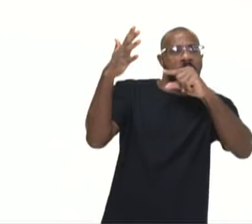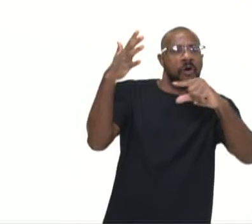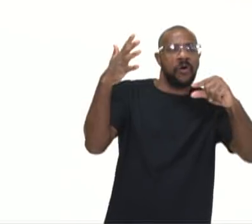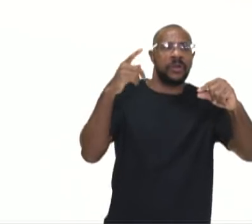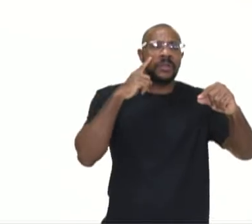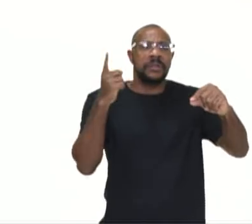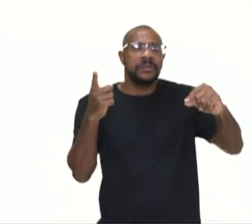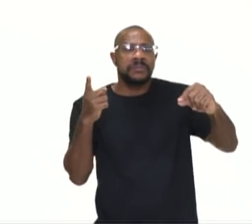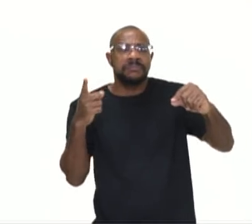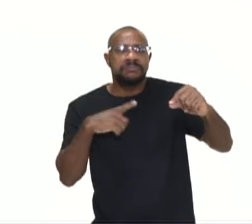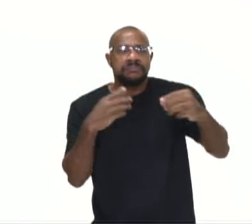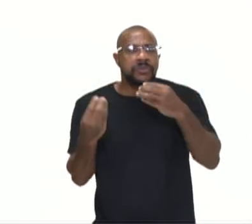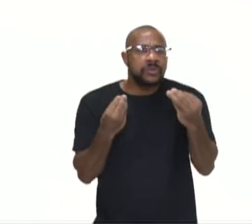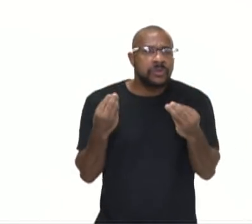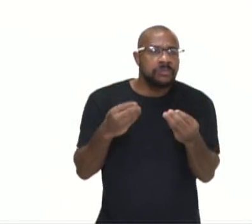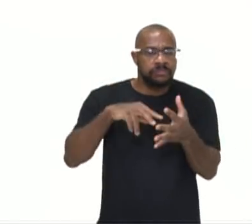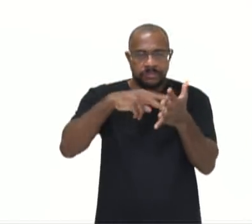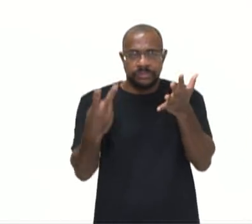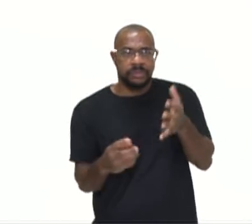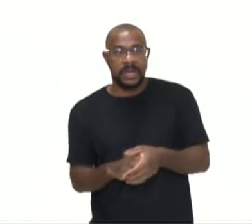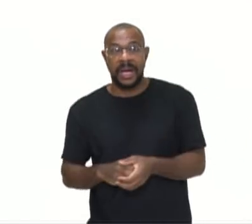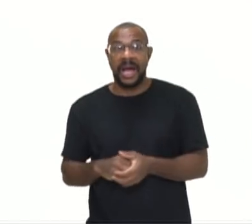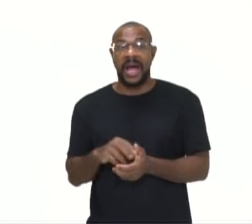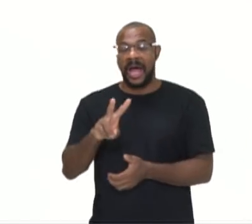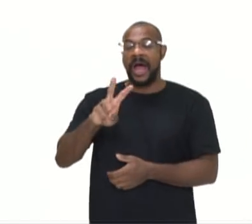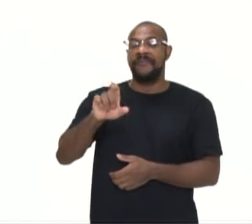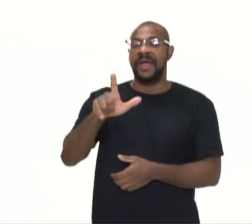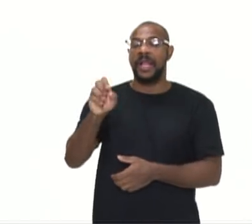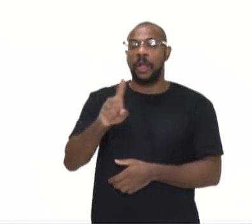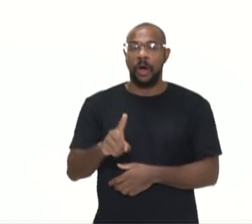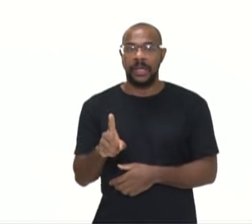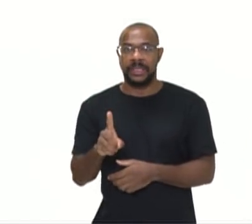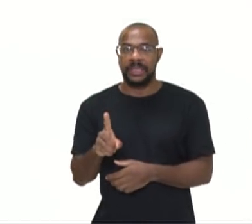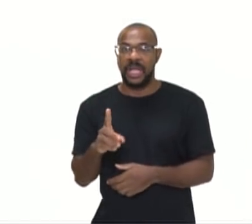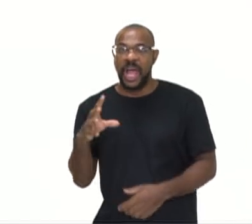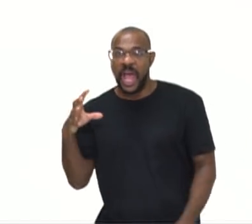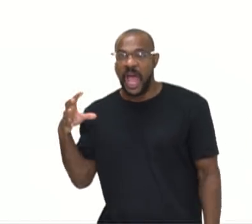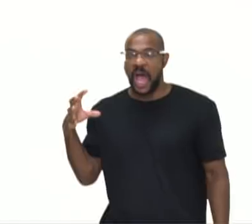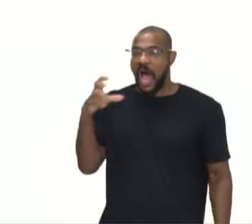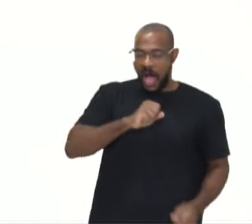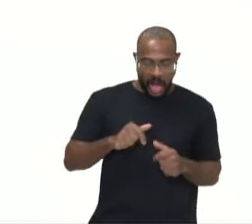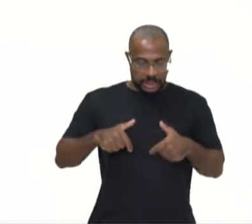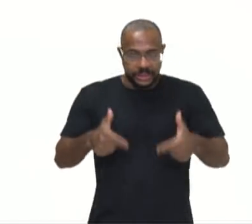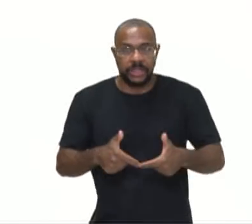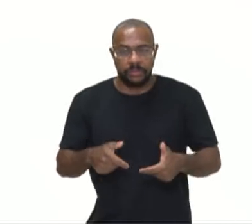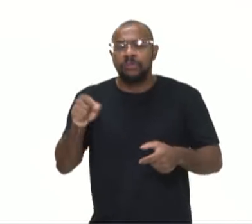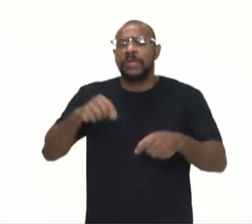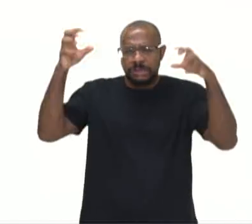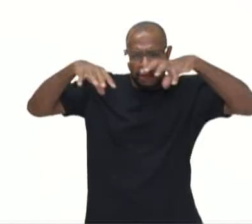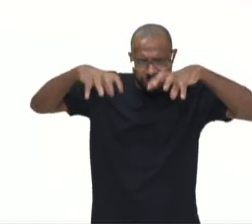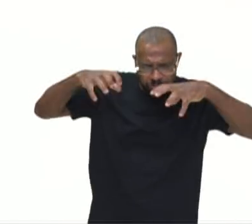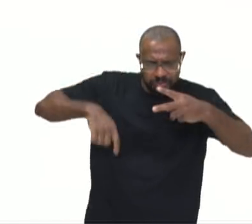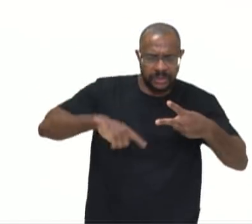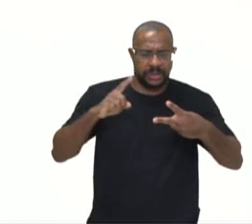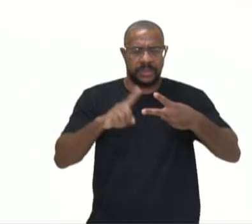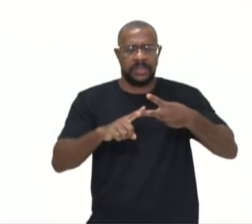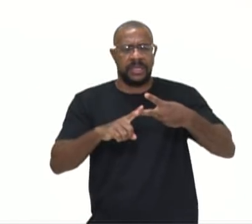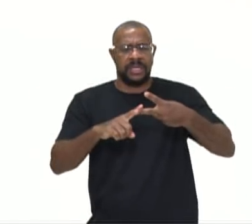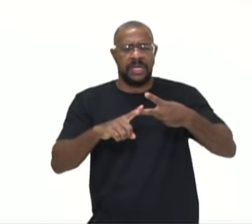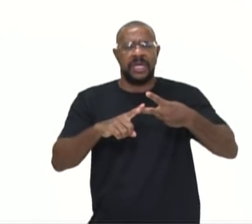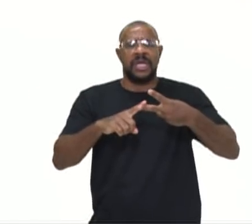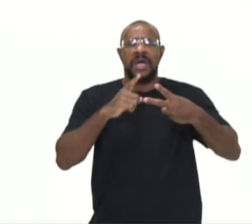veloz sugere a ação. Letra A, da chuva. B, do